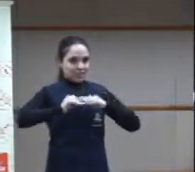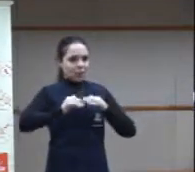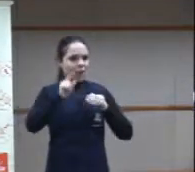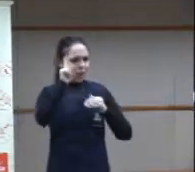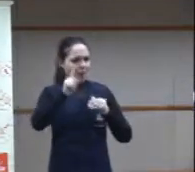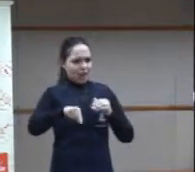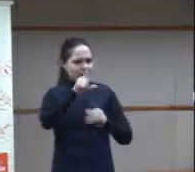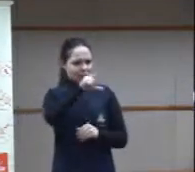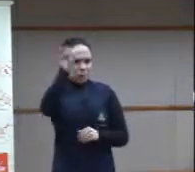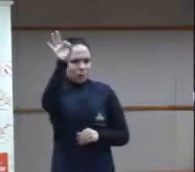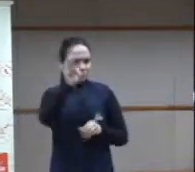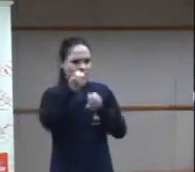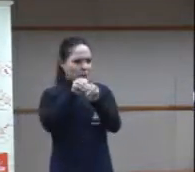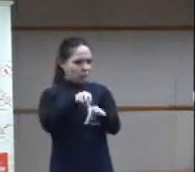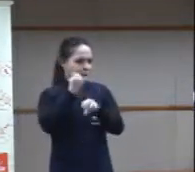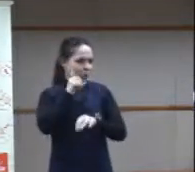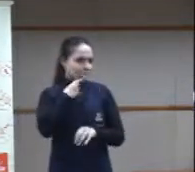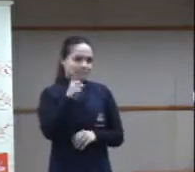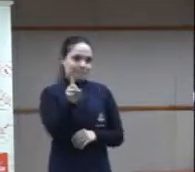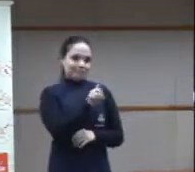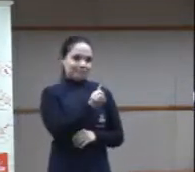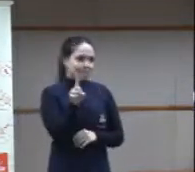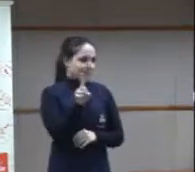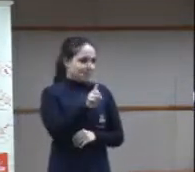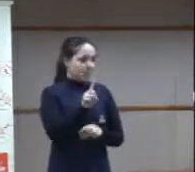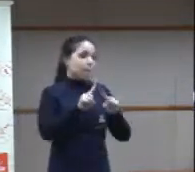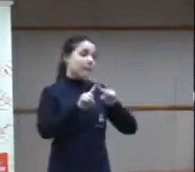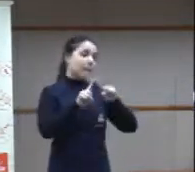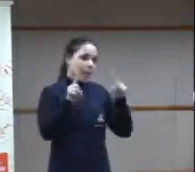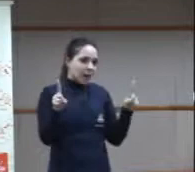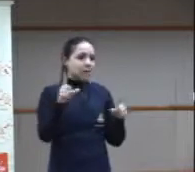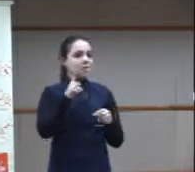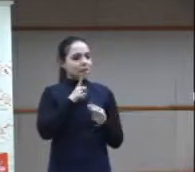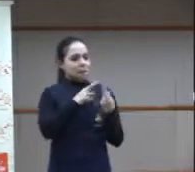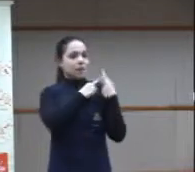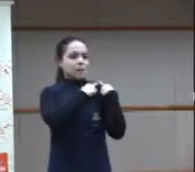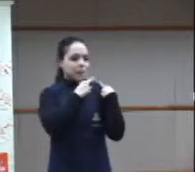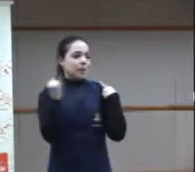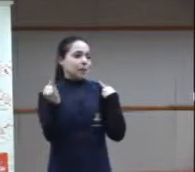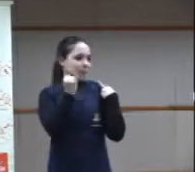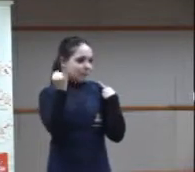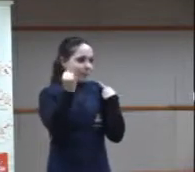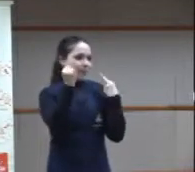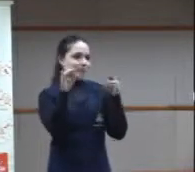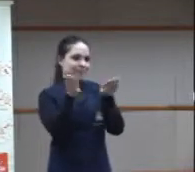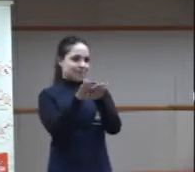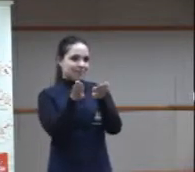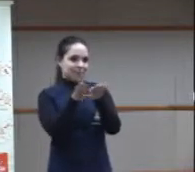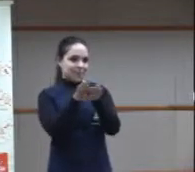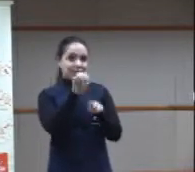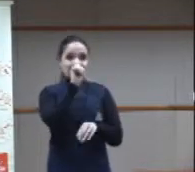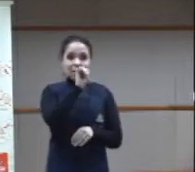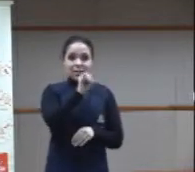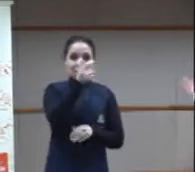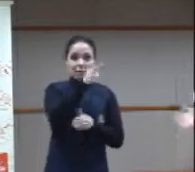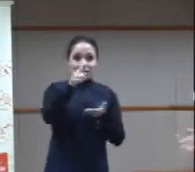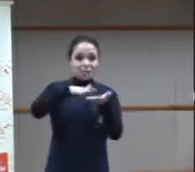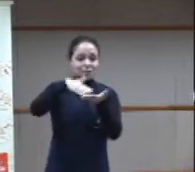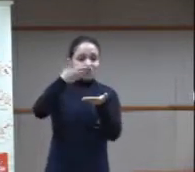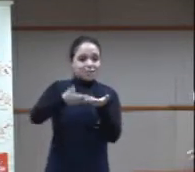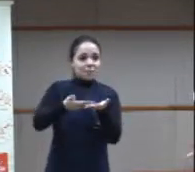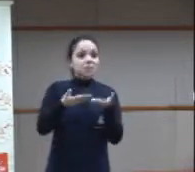tudo na educação de surdos, mas ele tem papel fundamental. Sem ele, nós